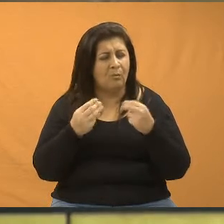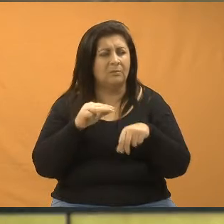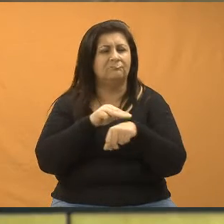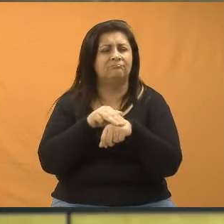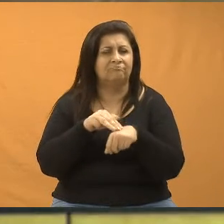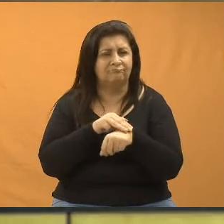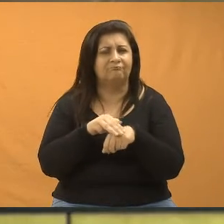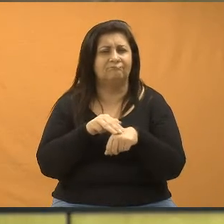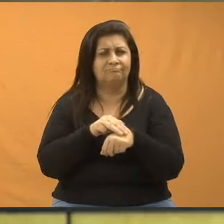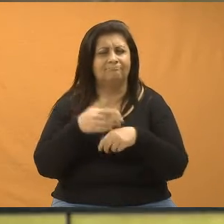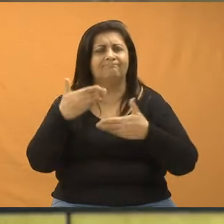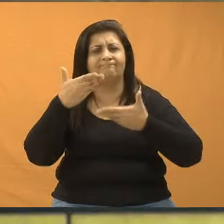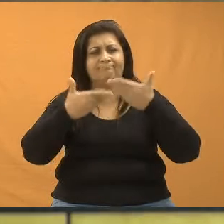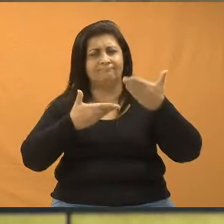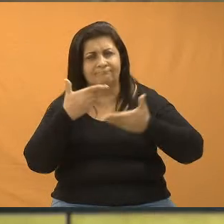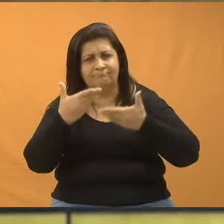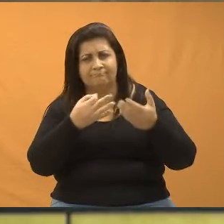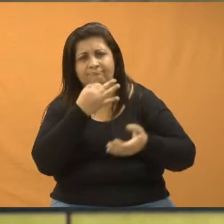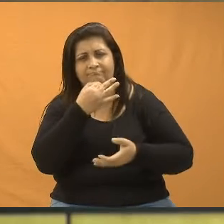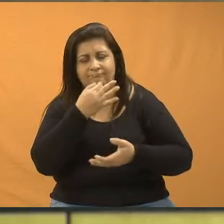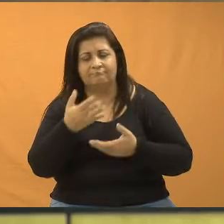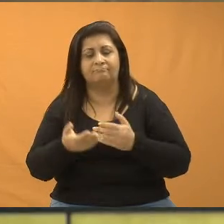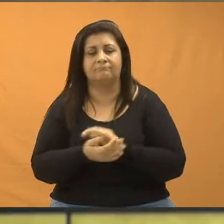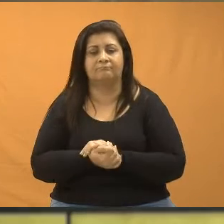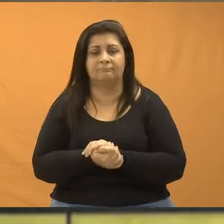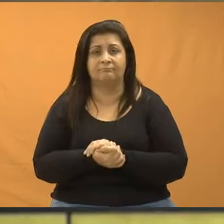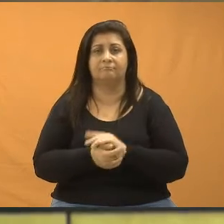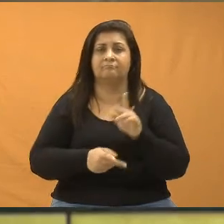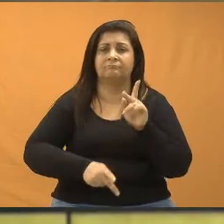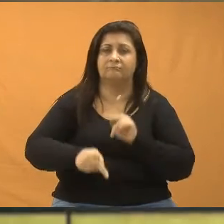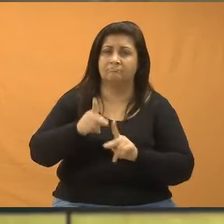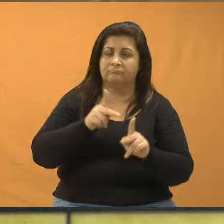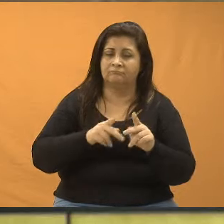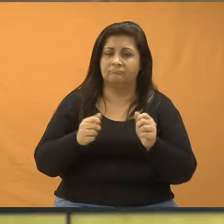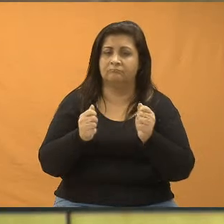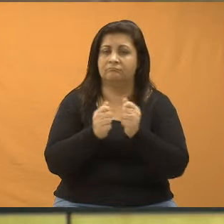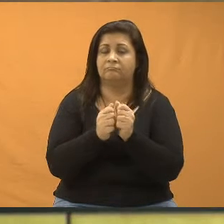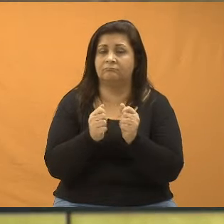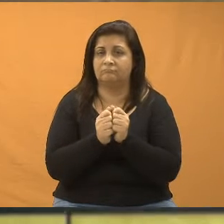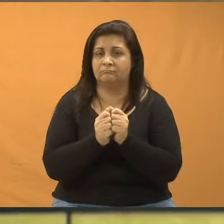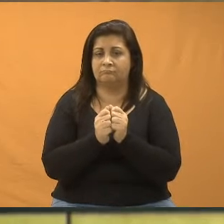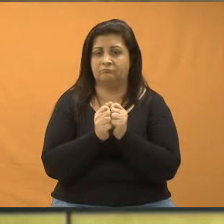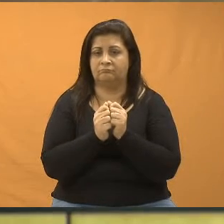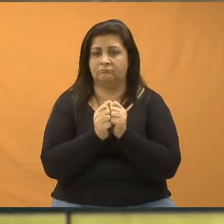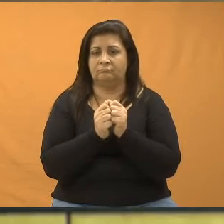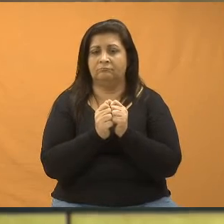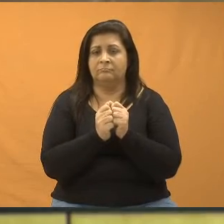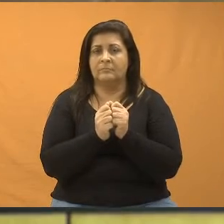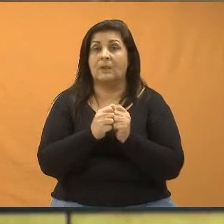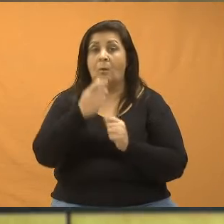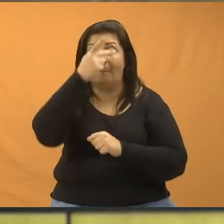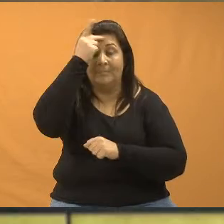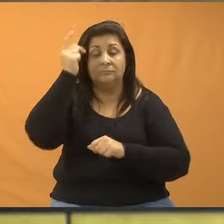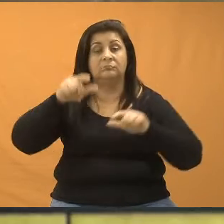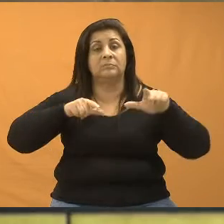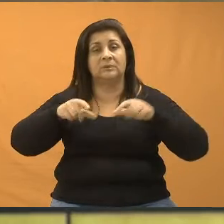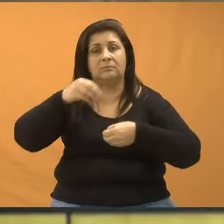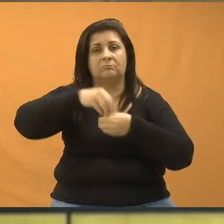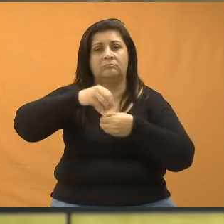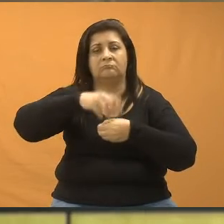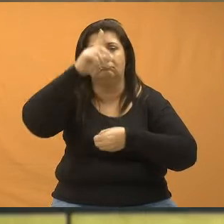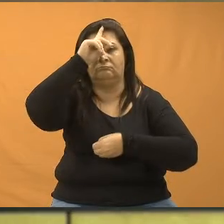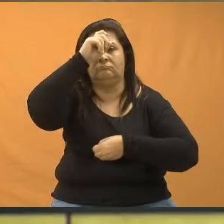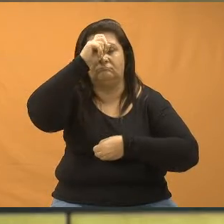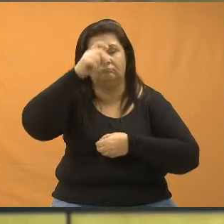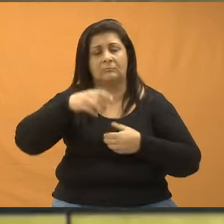muitas discussões, envolvendo não só a população, mas também as pessoas que atuam no hospital, para que a